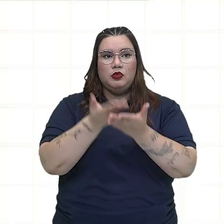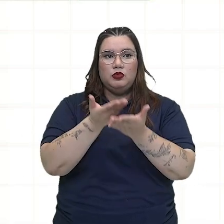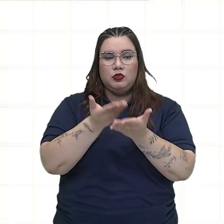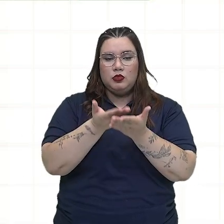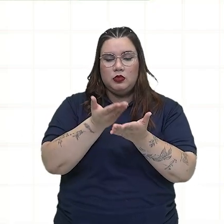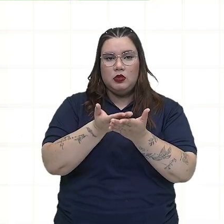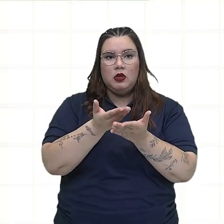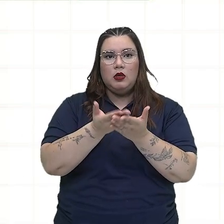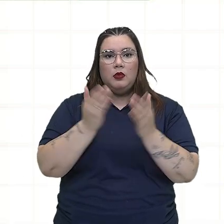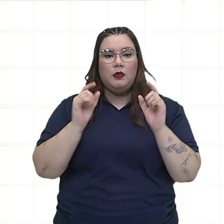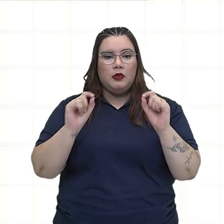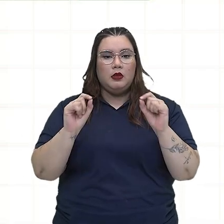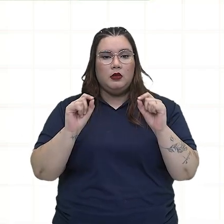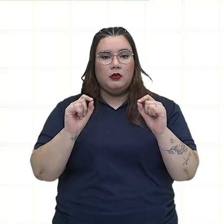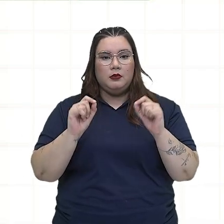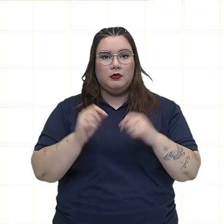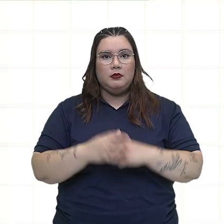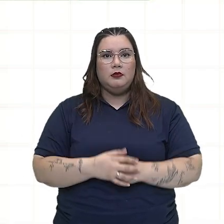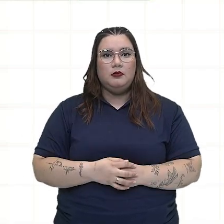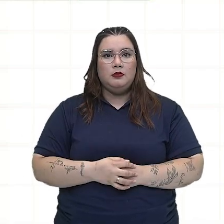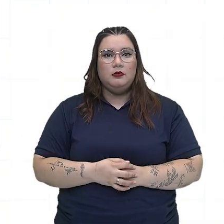de estudar